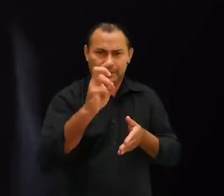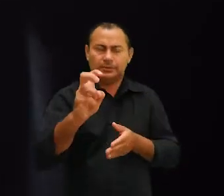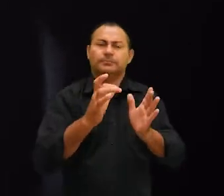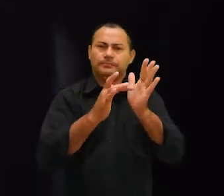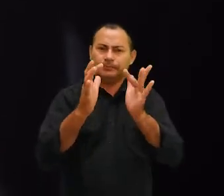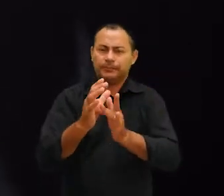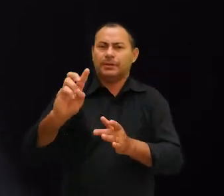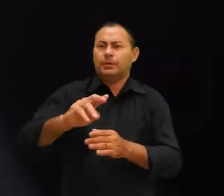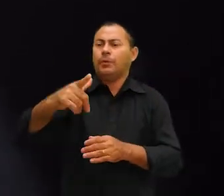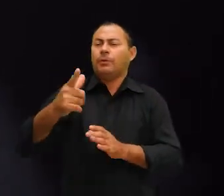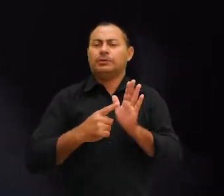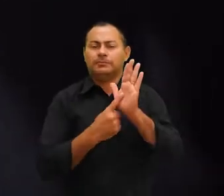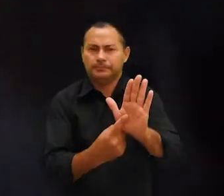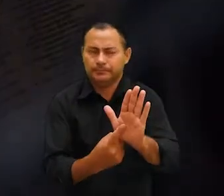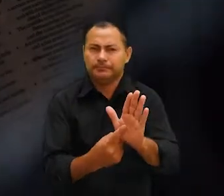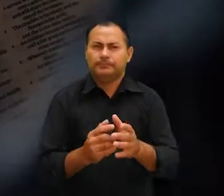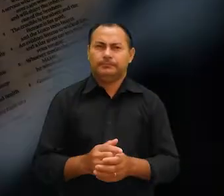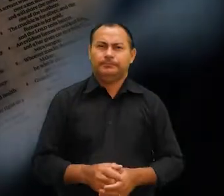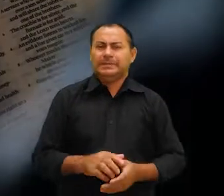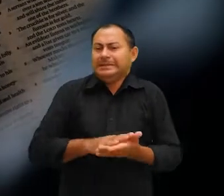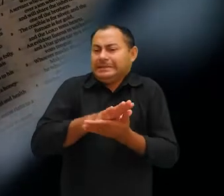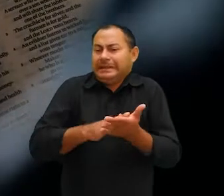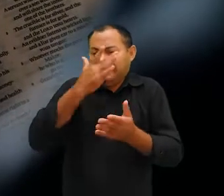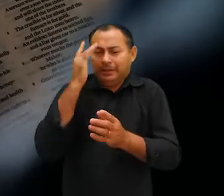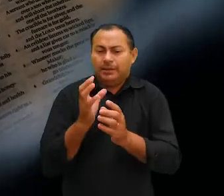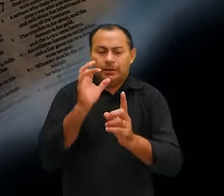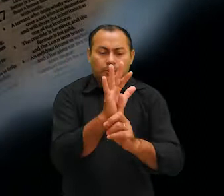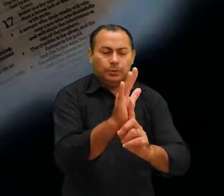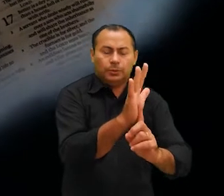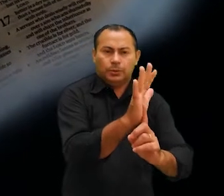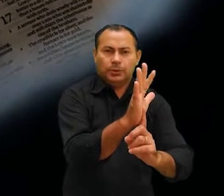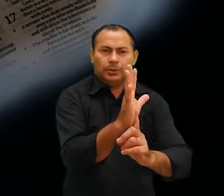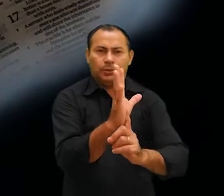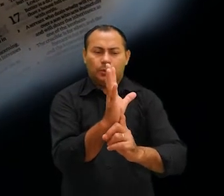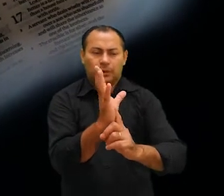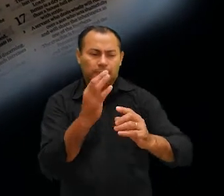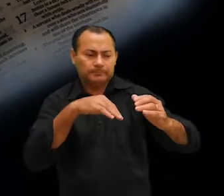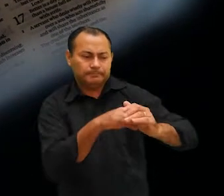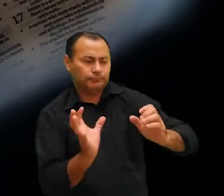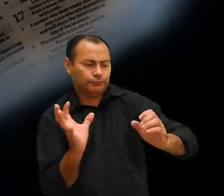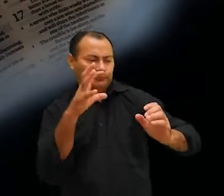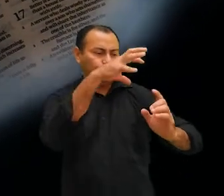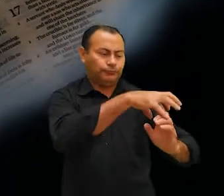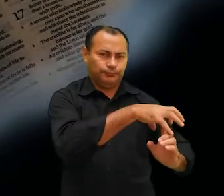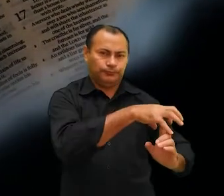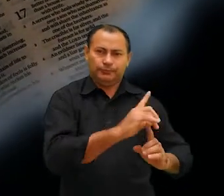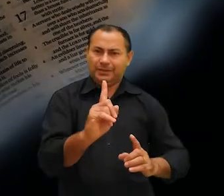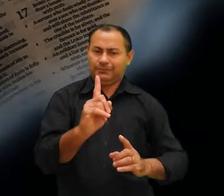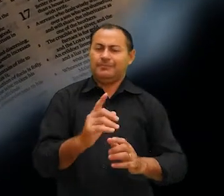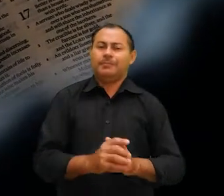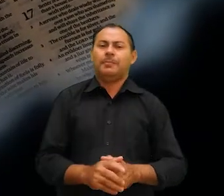15 Jesus usa outra ilustração ninguém acende uma Candeia EA coloca debaixo de uma vasilha